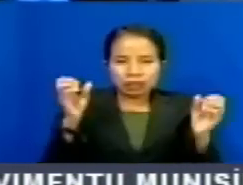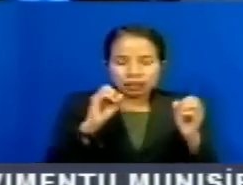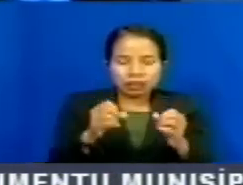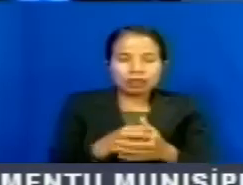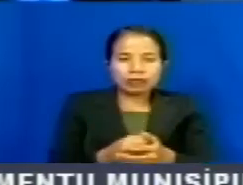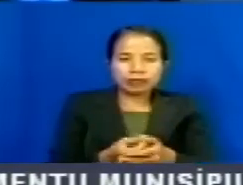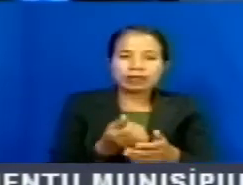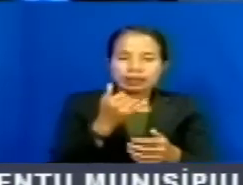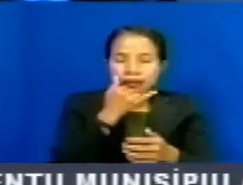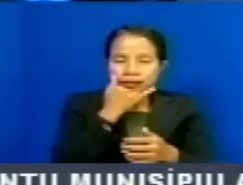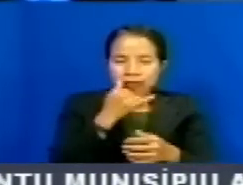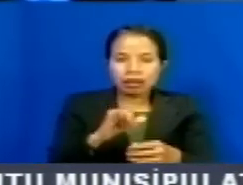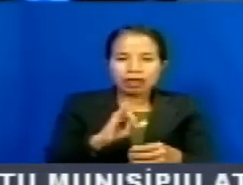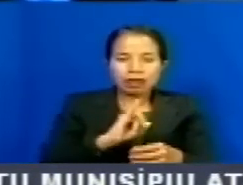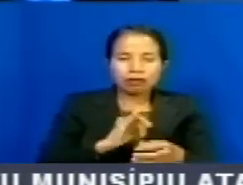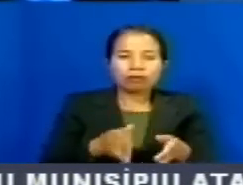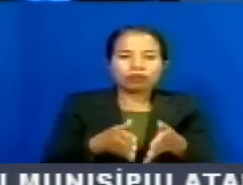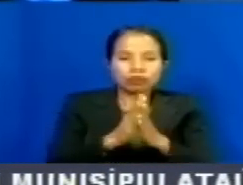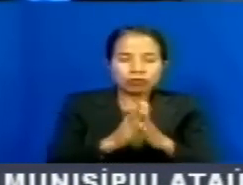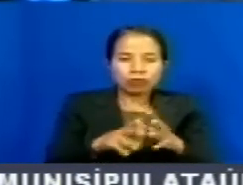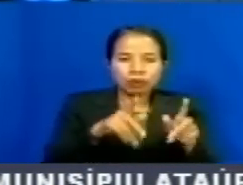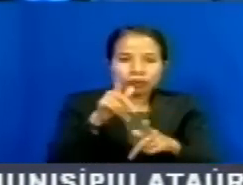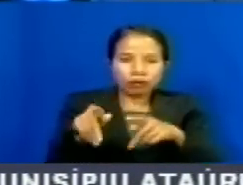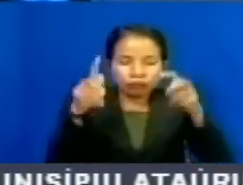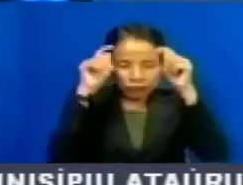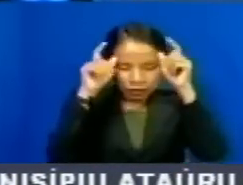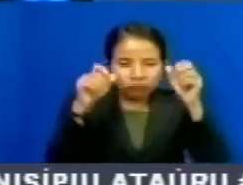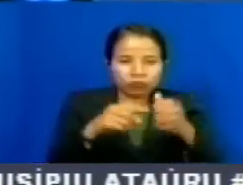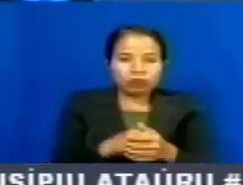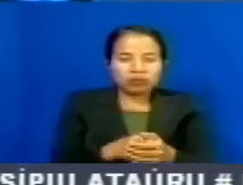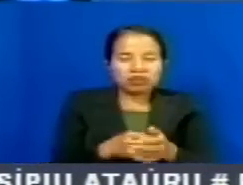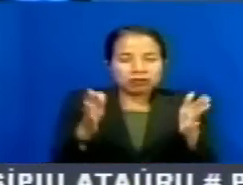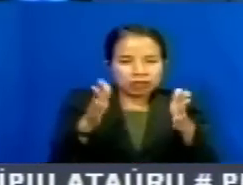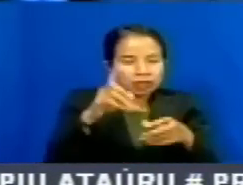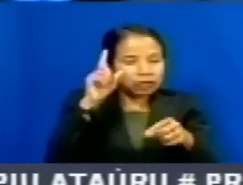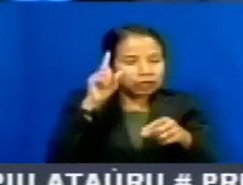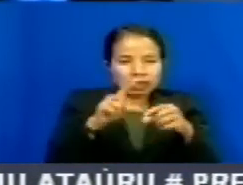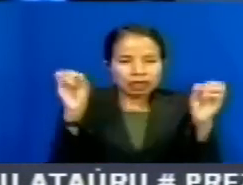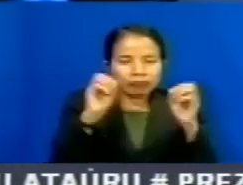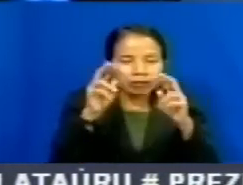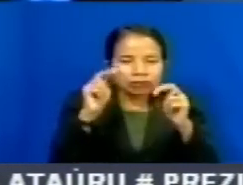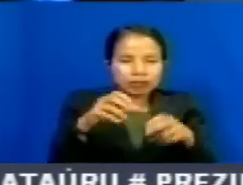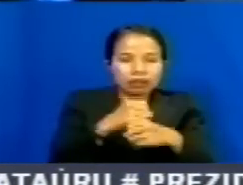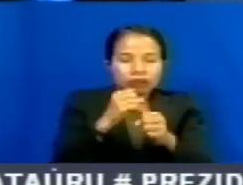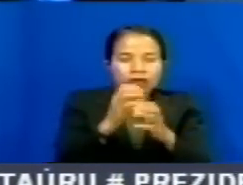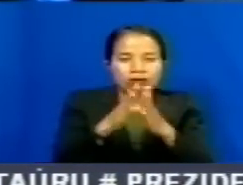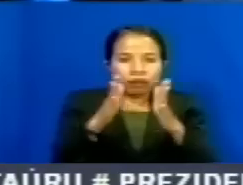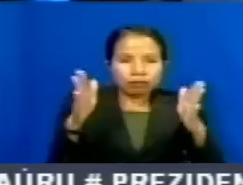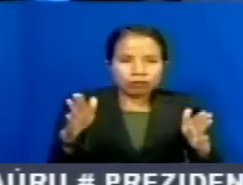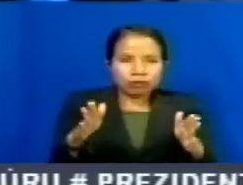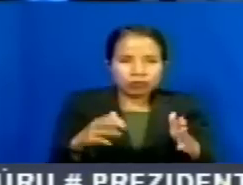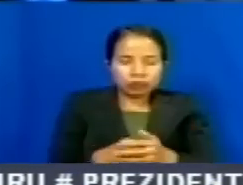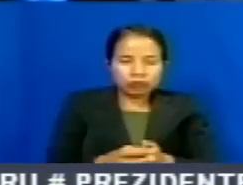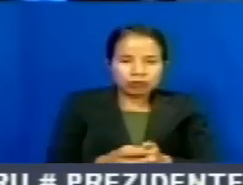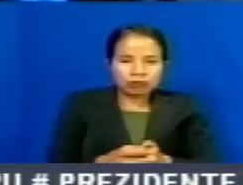ane be ha husi liu ba po ti morte se ne bot ki ke se ne la prusita halo bot la prusita bot rene ita halo be pira lo si ha se